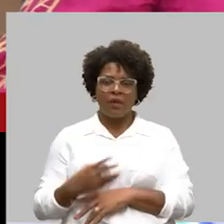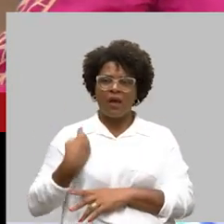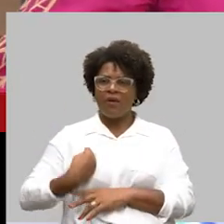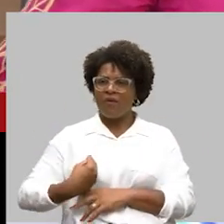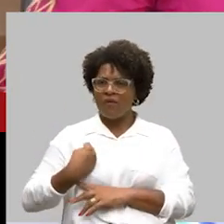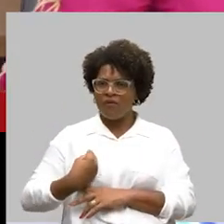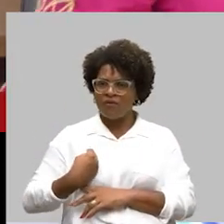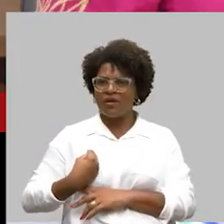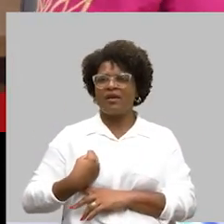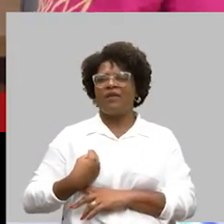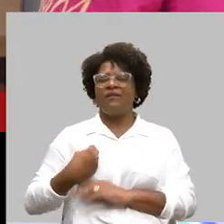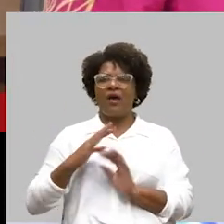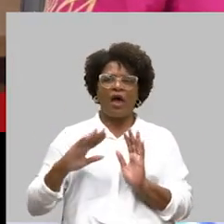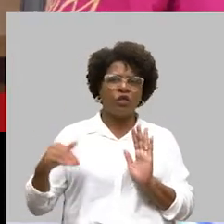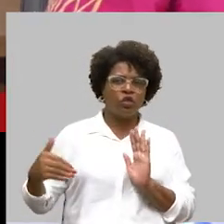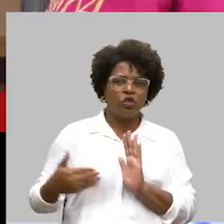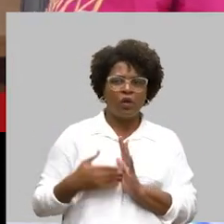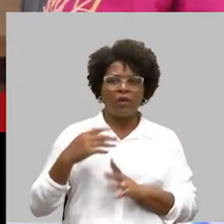e